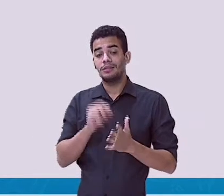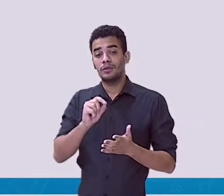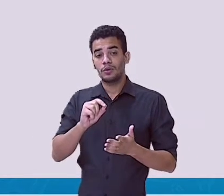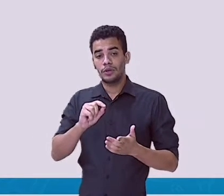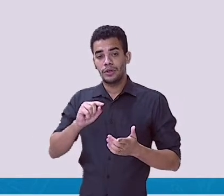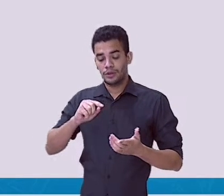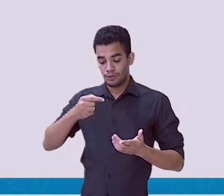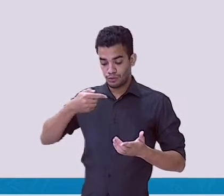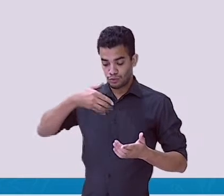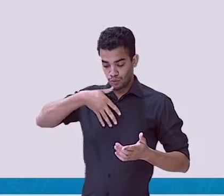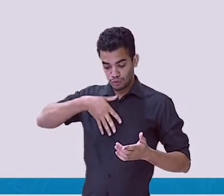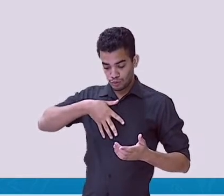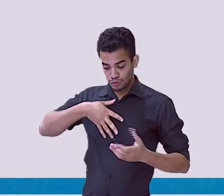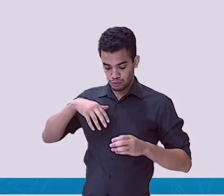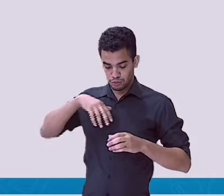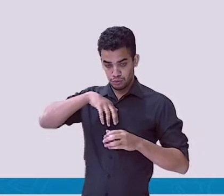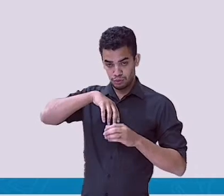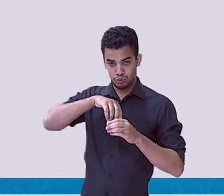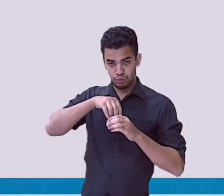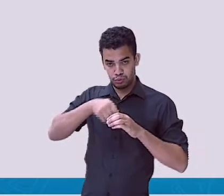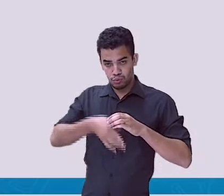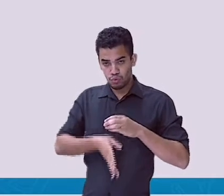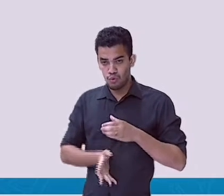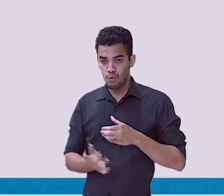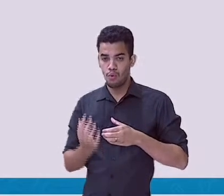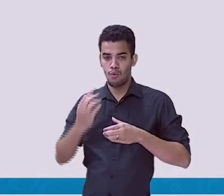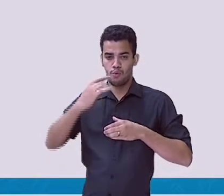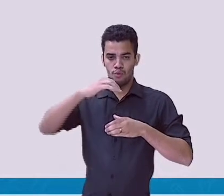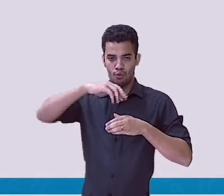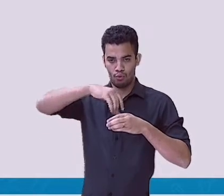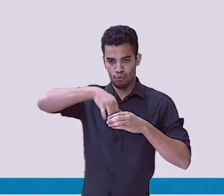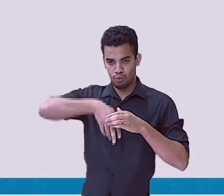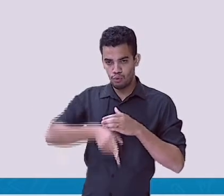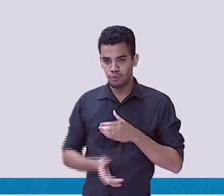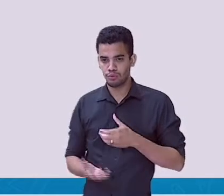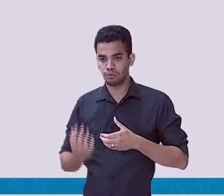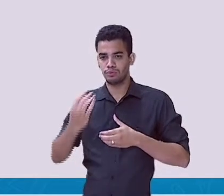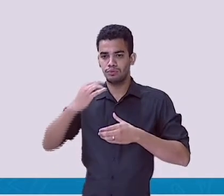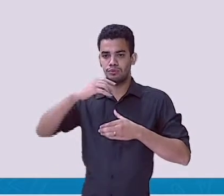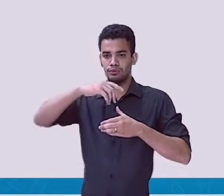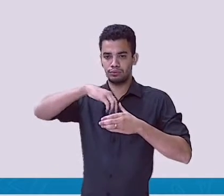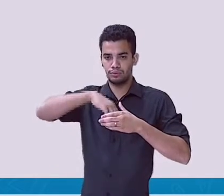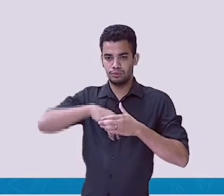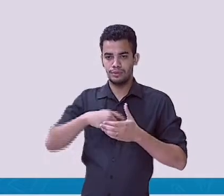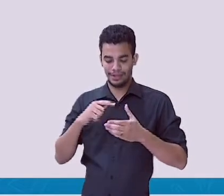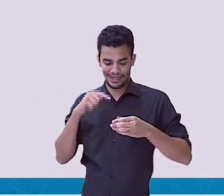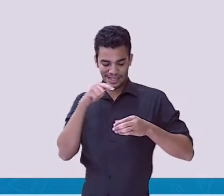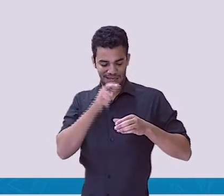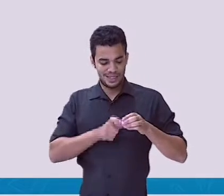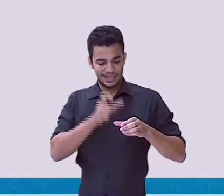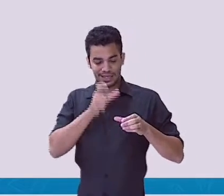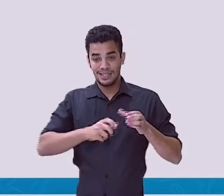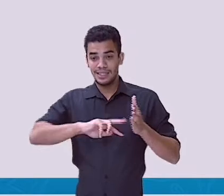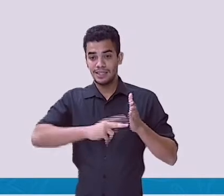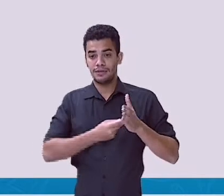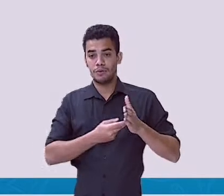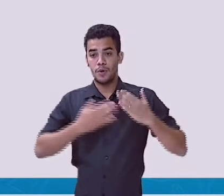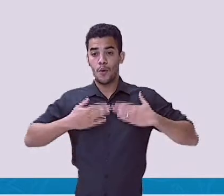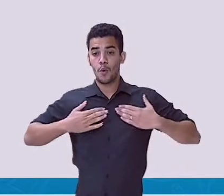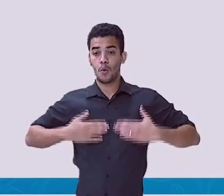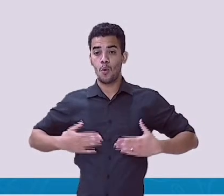circulação. Quem e como isso acontece? Então, vamos lá. A circulação, ela acontece de que